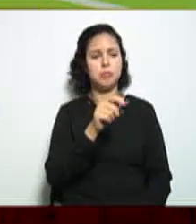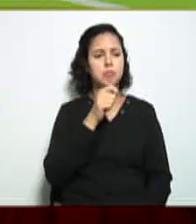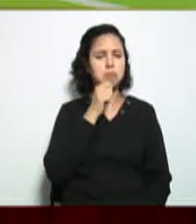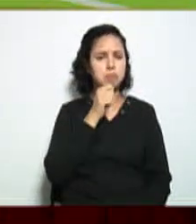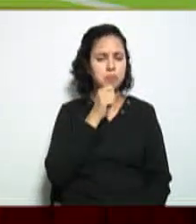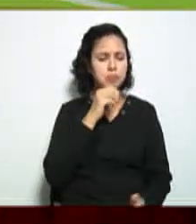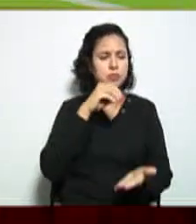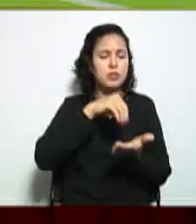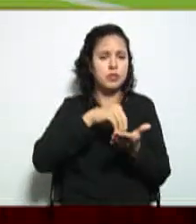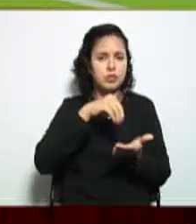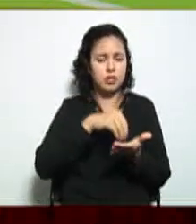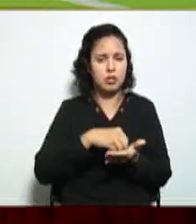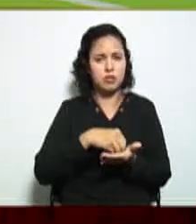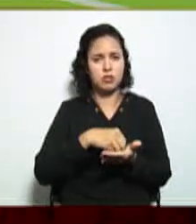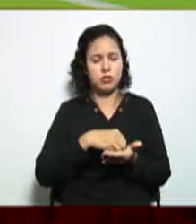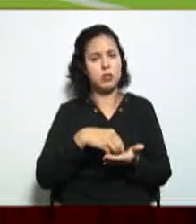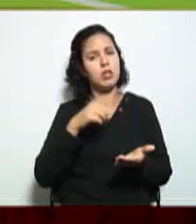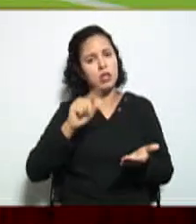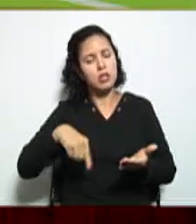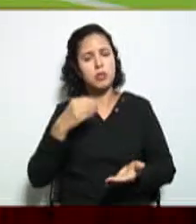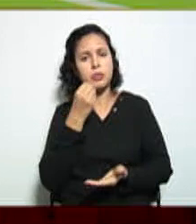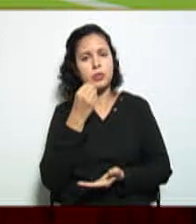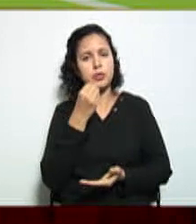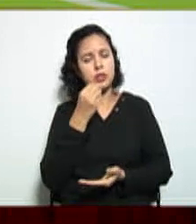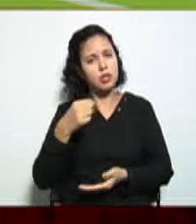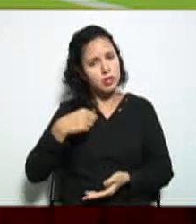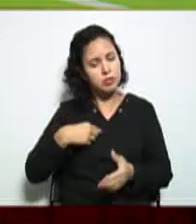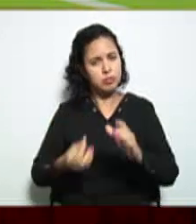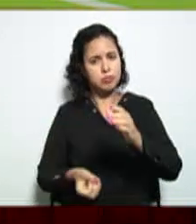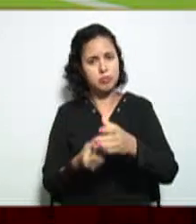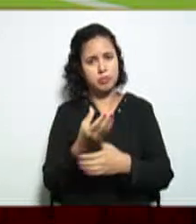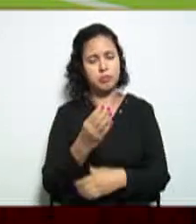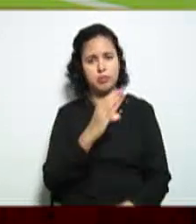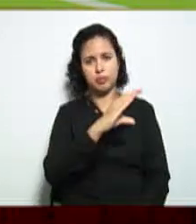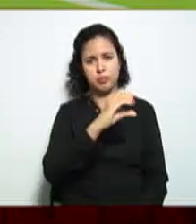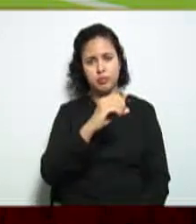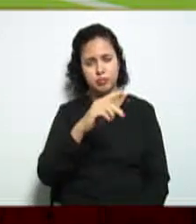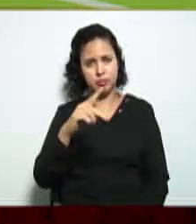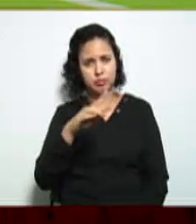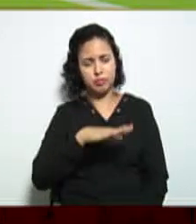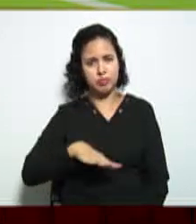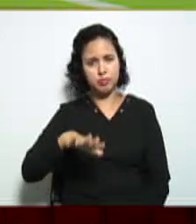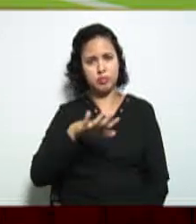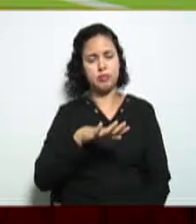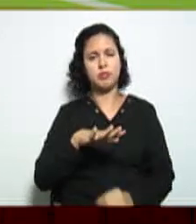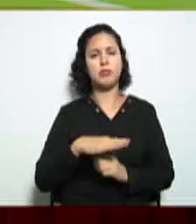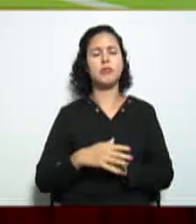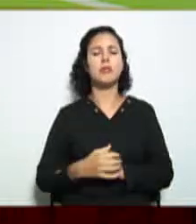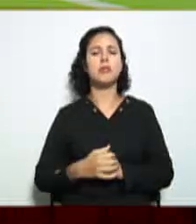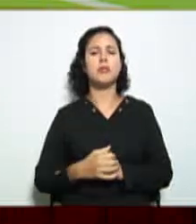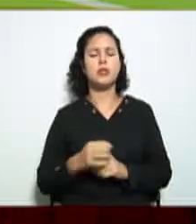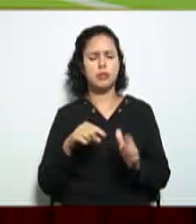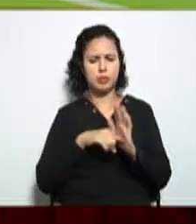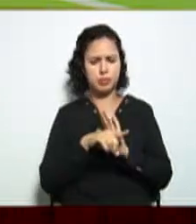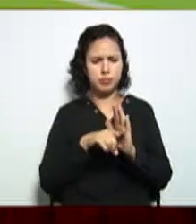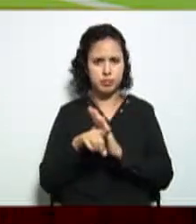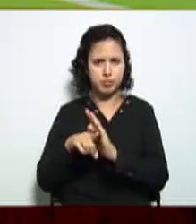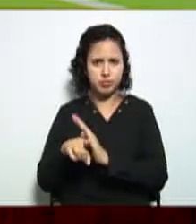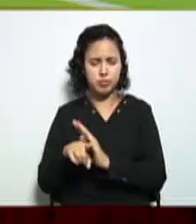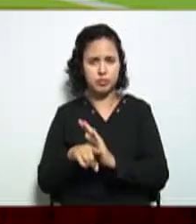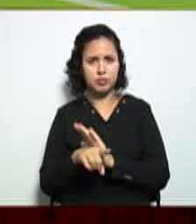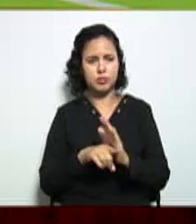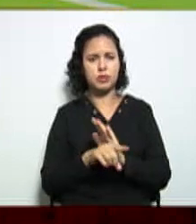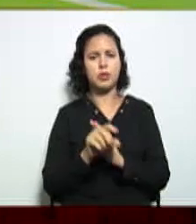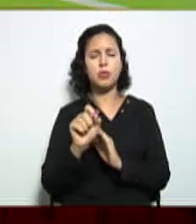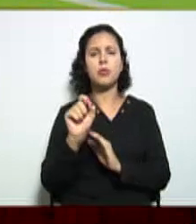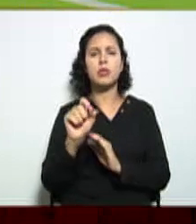região, mas de repente é a oportunidade de eu viabilizar aquela cooperativa nessa região. Então eu vou analisar o que minha